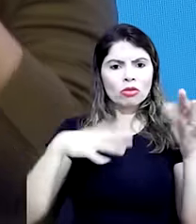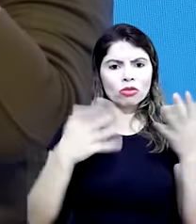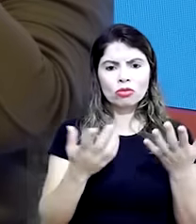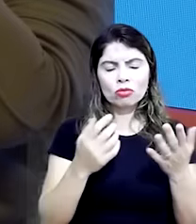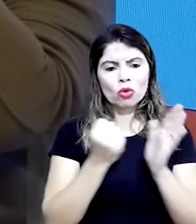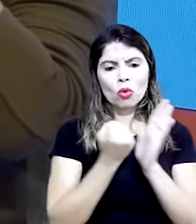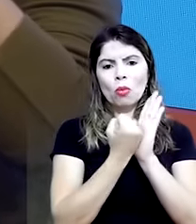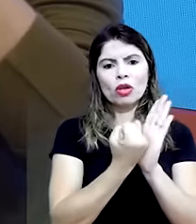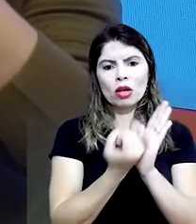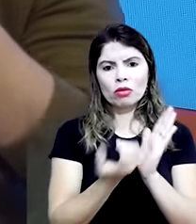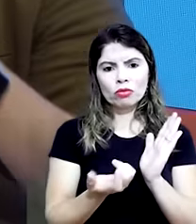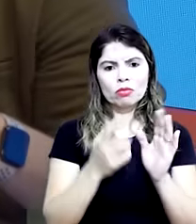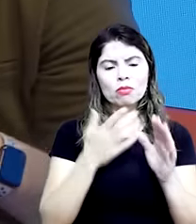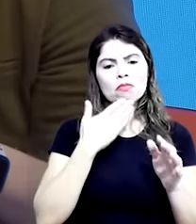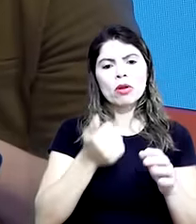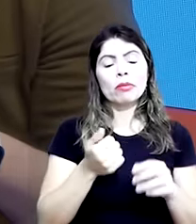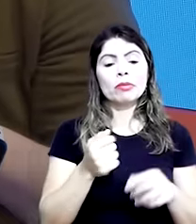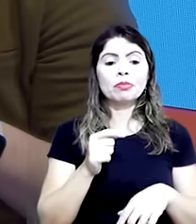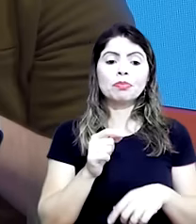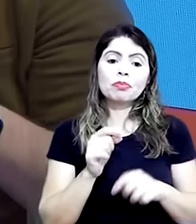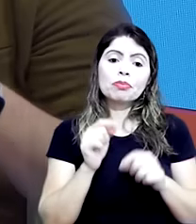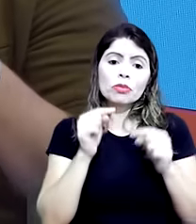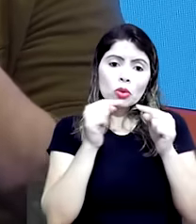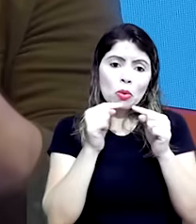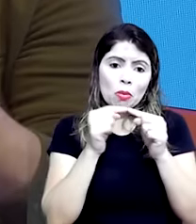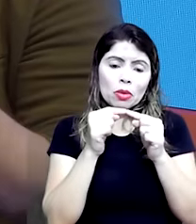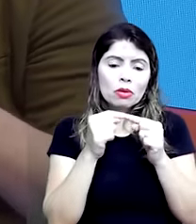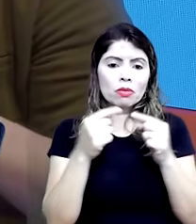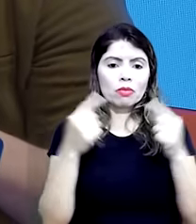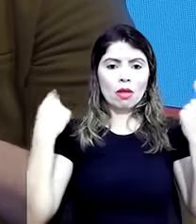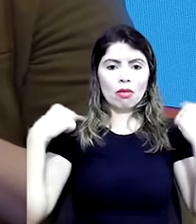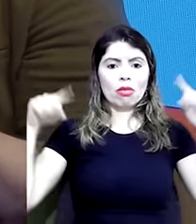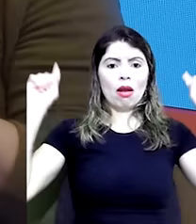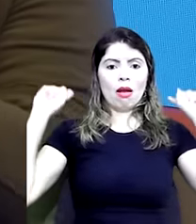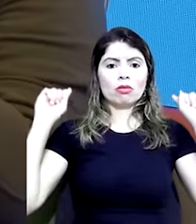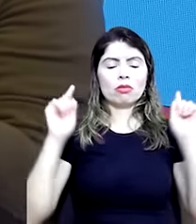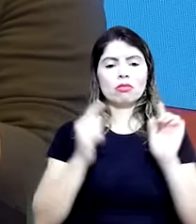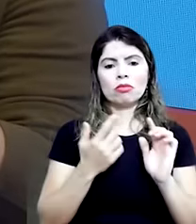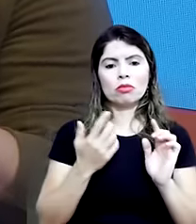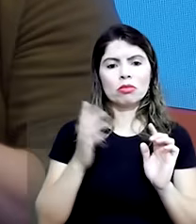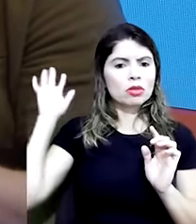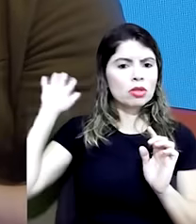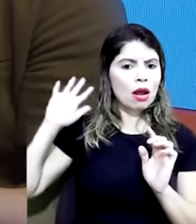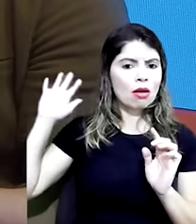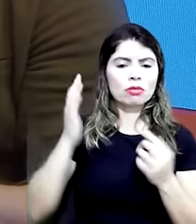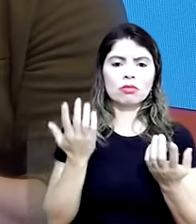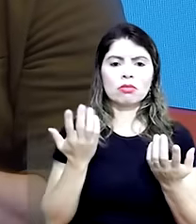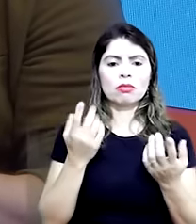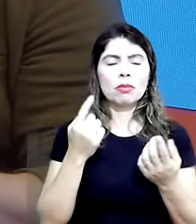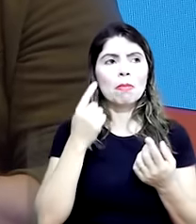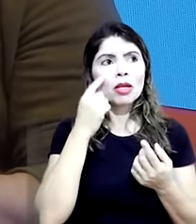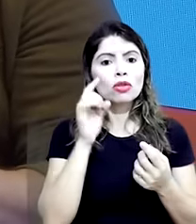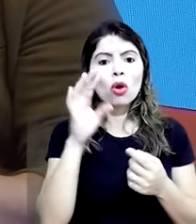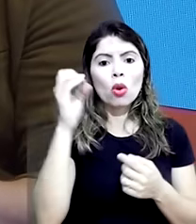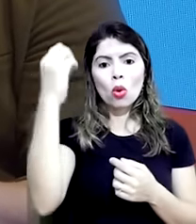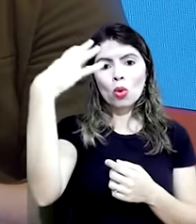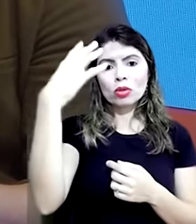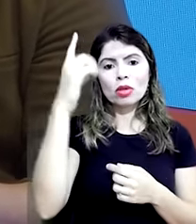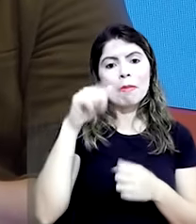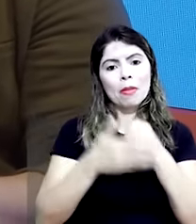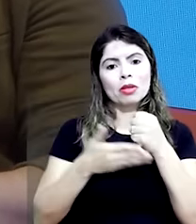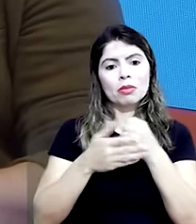o objeto Fica muito melhor E aí você vai combinar com Fundos e tudo mais mas pensando só em Luz basicamente é